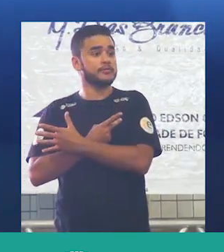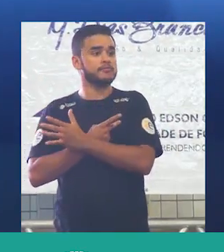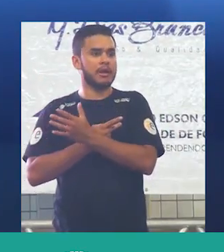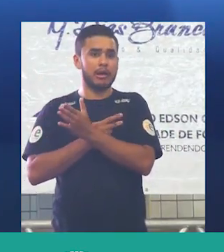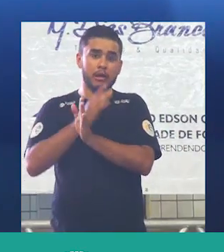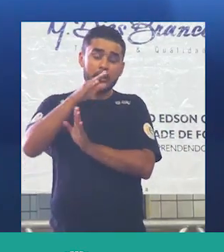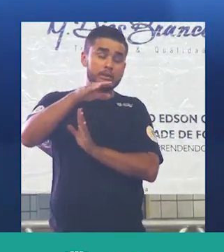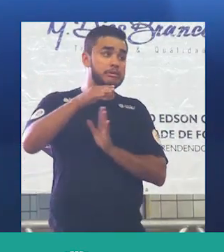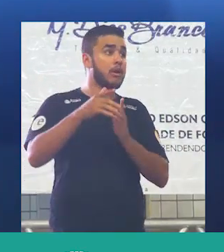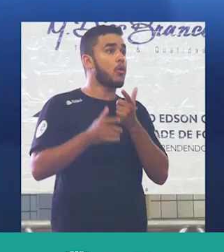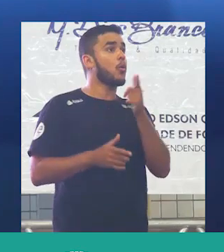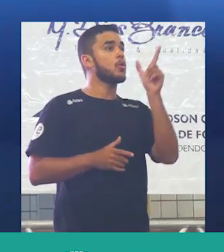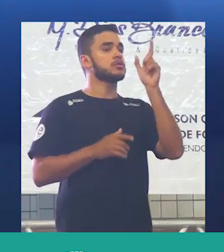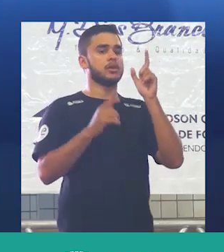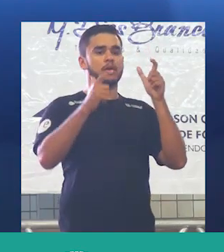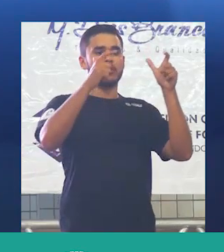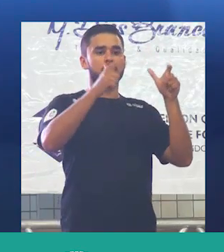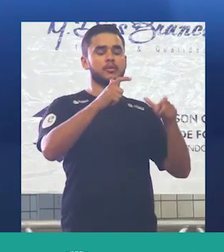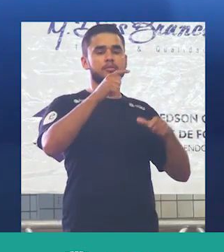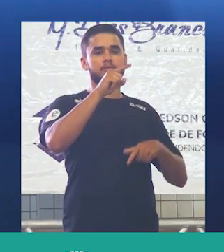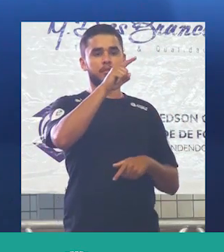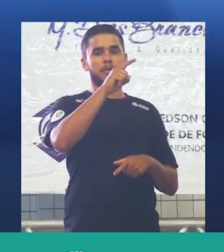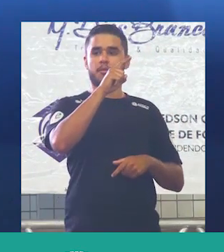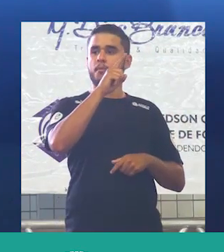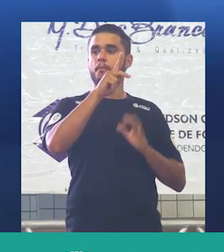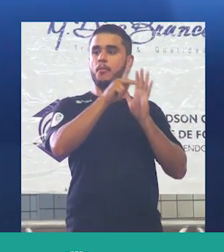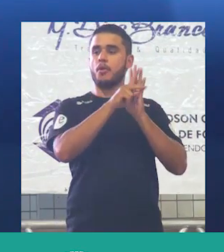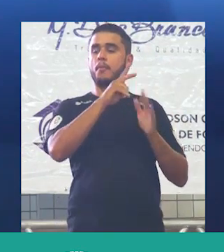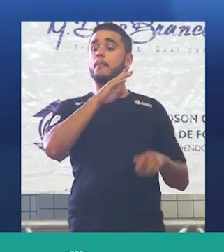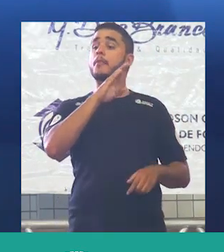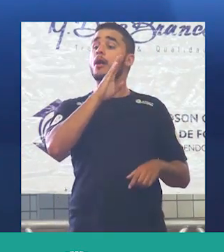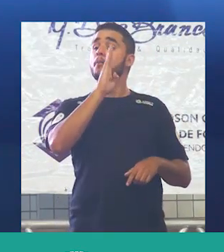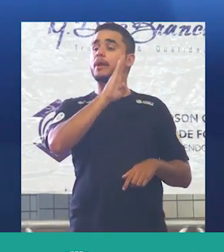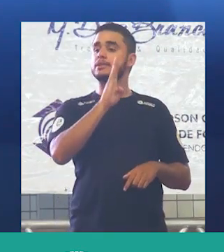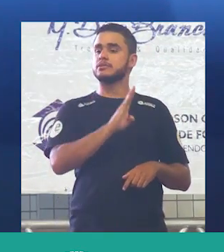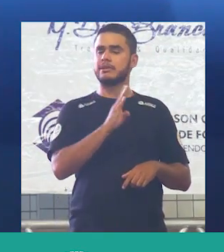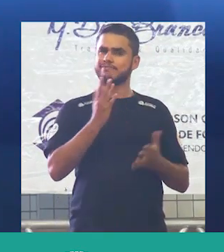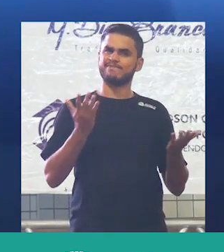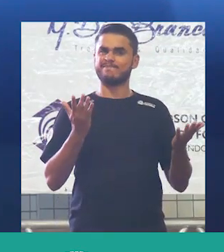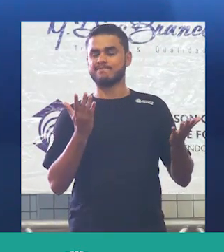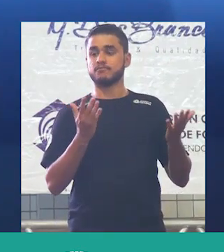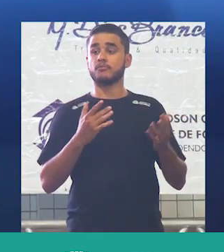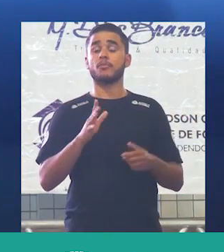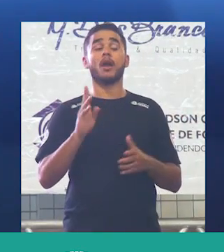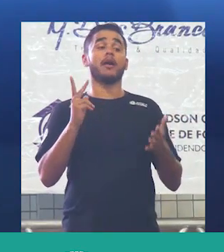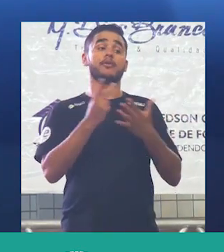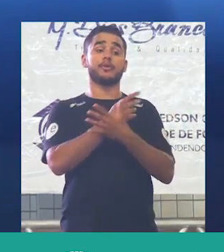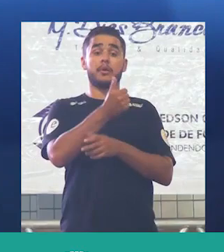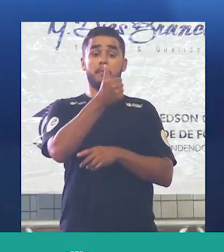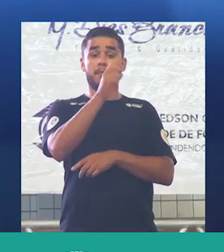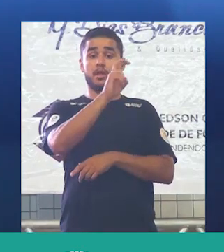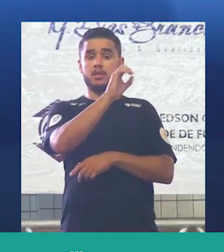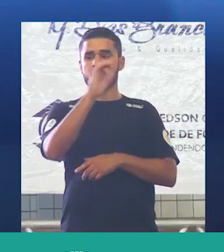aconteceu em 1500? Holandeses, franceses,